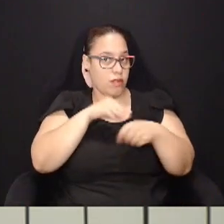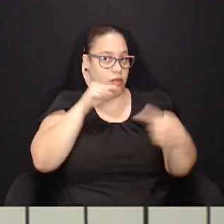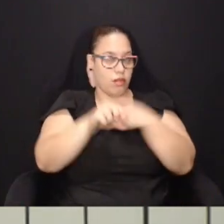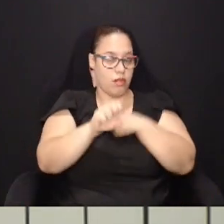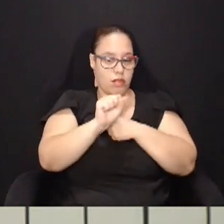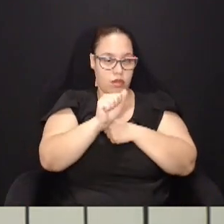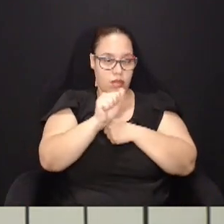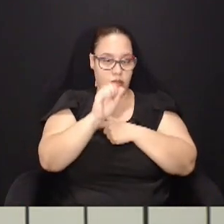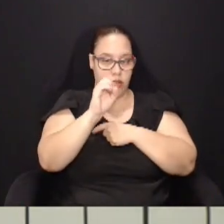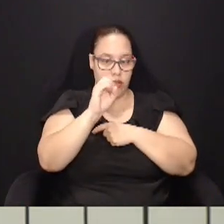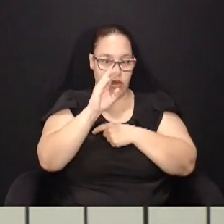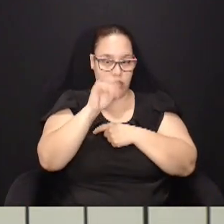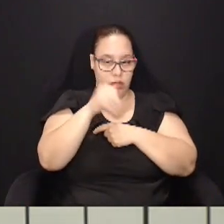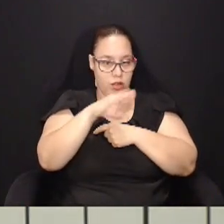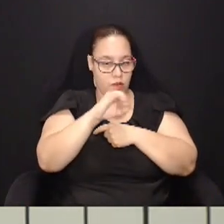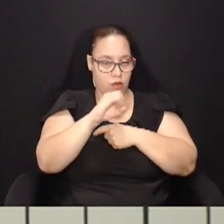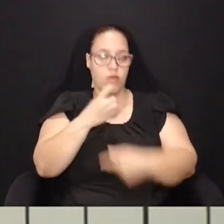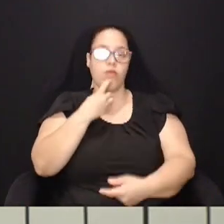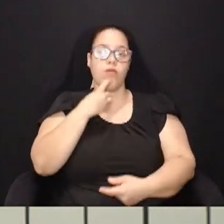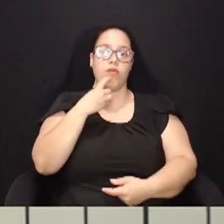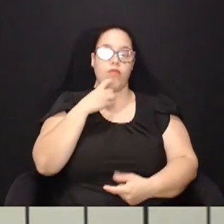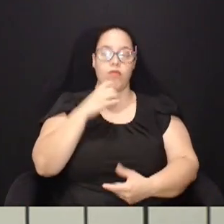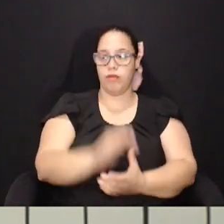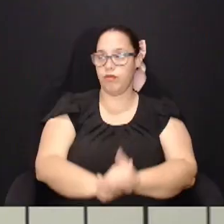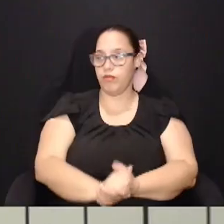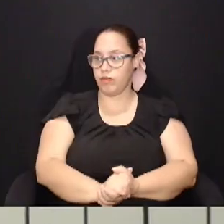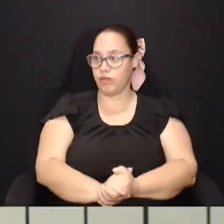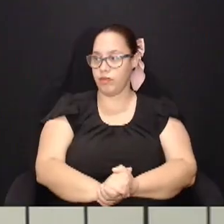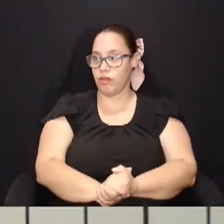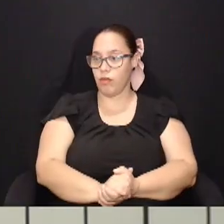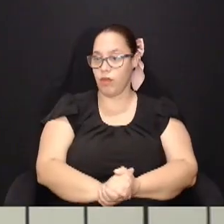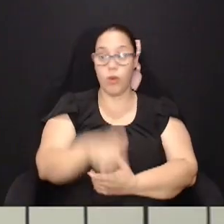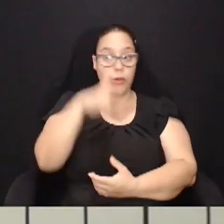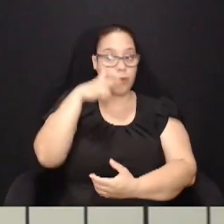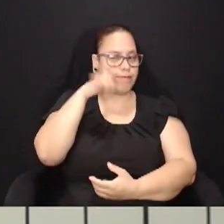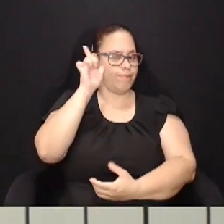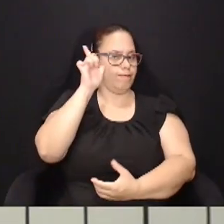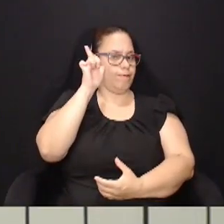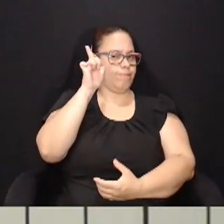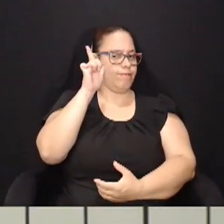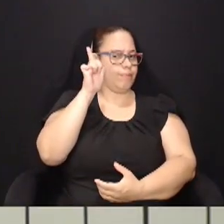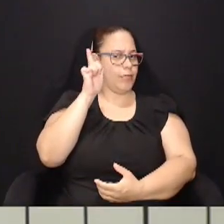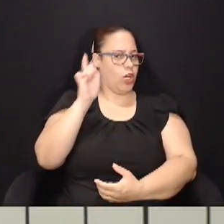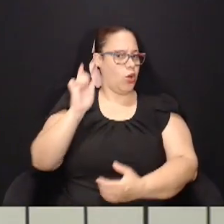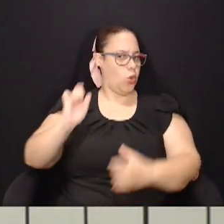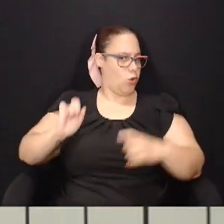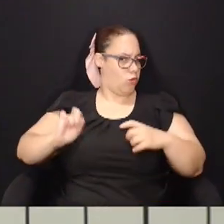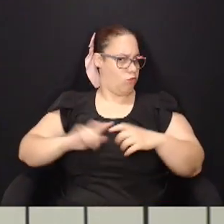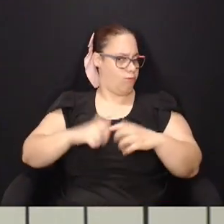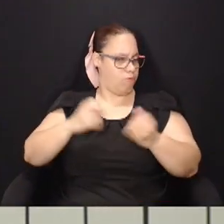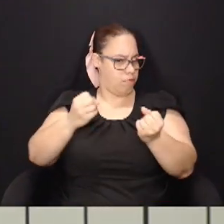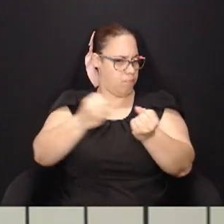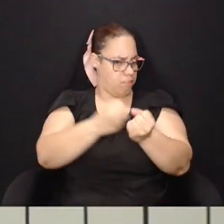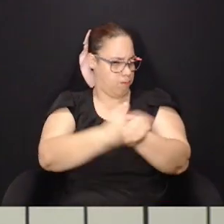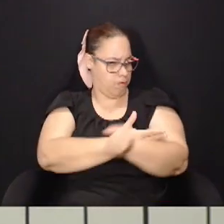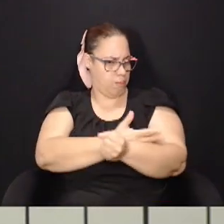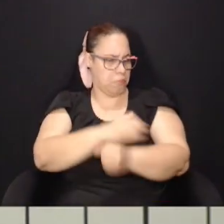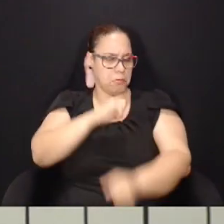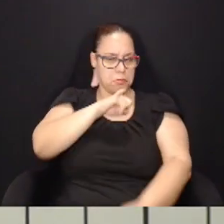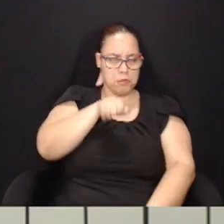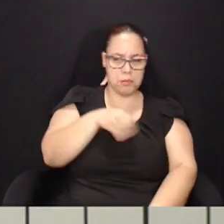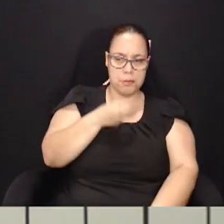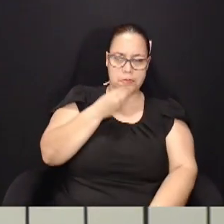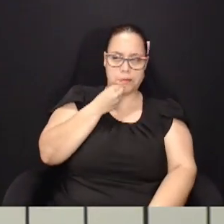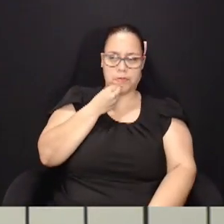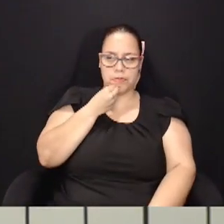em Campinas, no Moisés Lucarelli. E ontem, um jogo emocionante, de muitas oportunidades, o Guarani